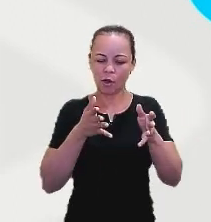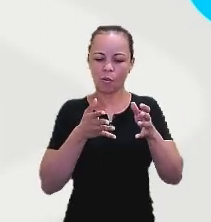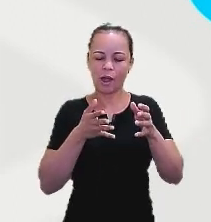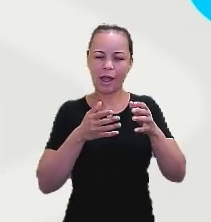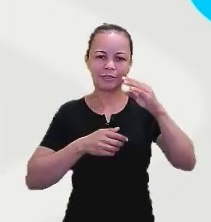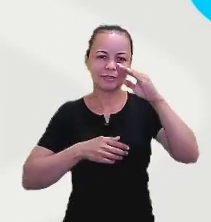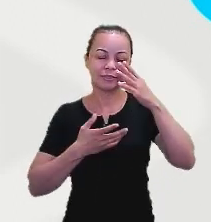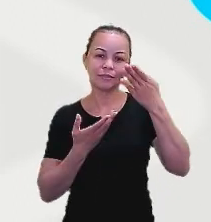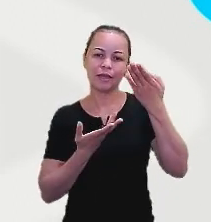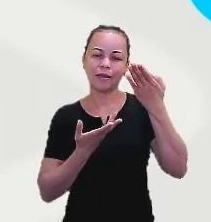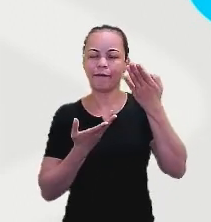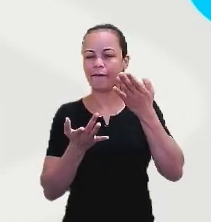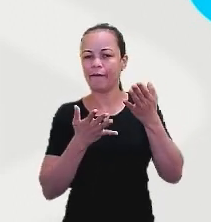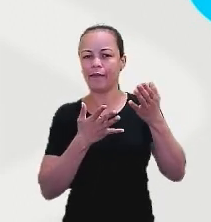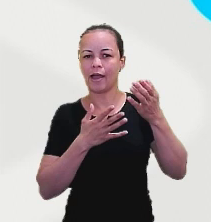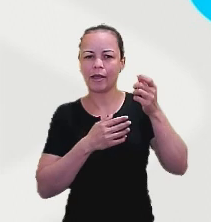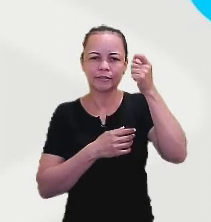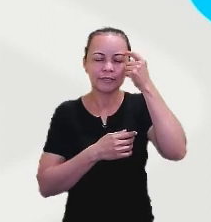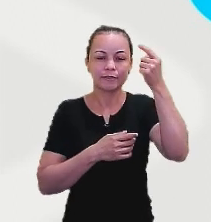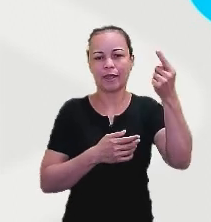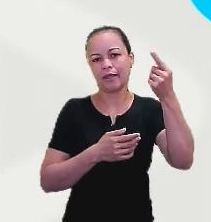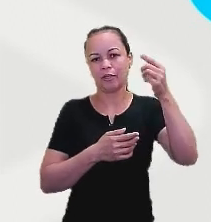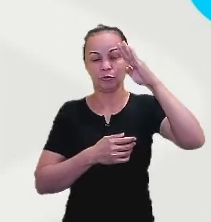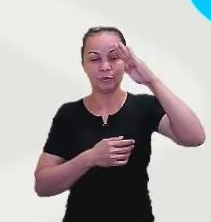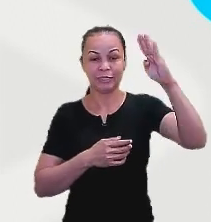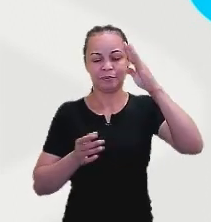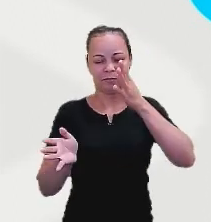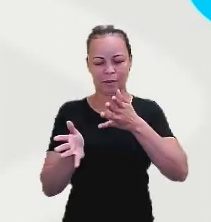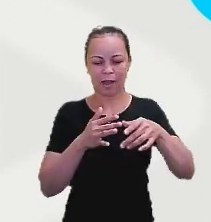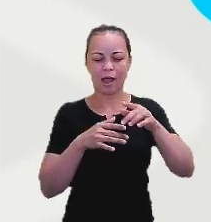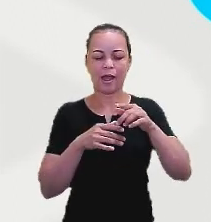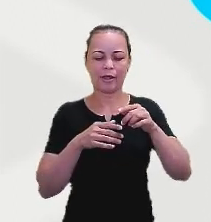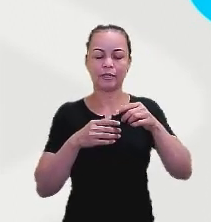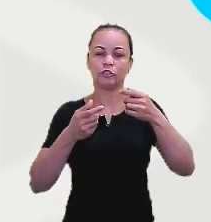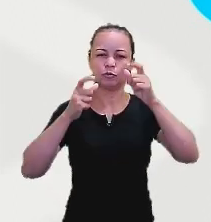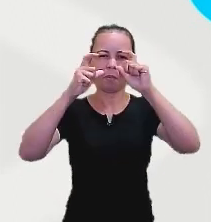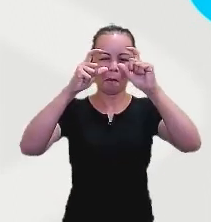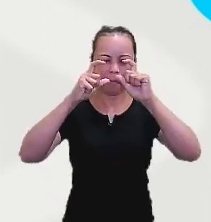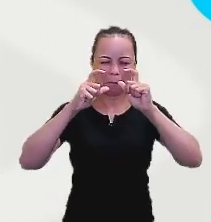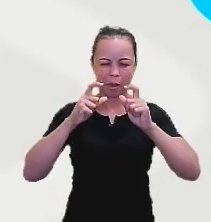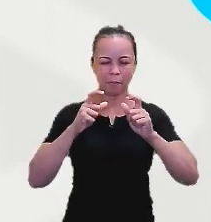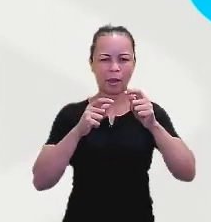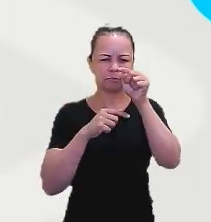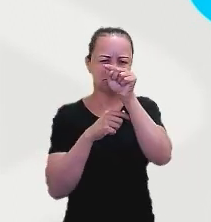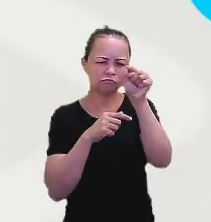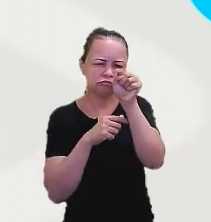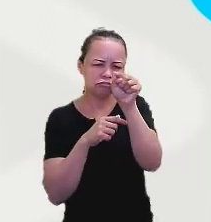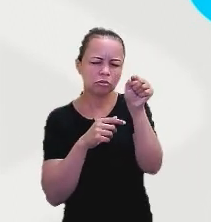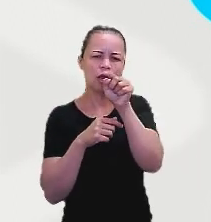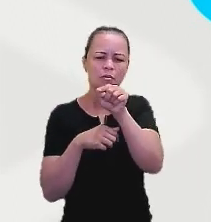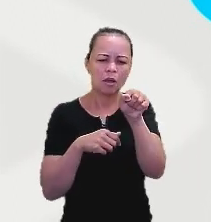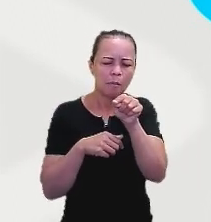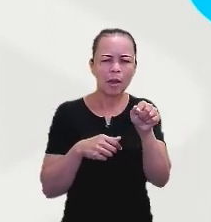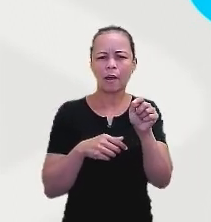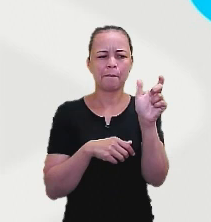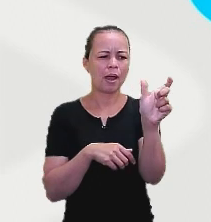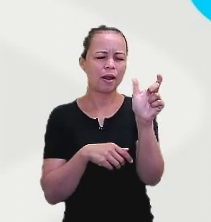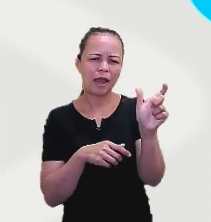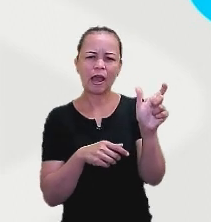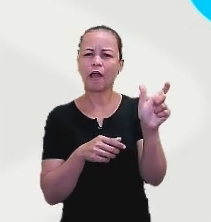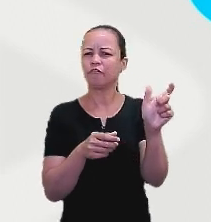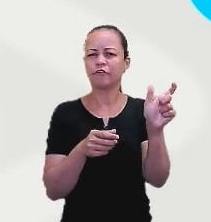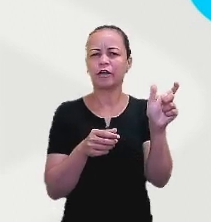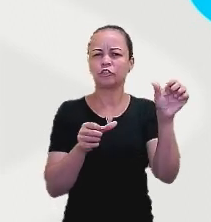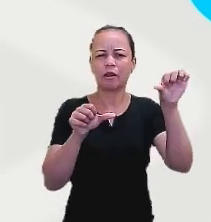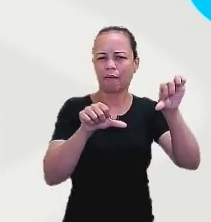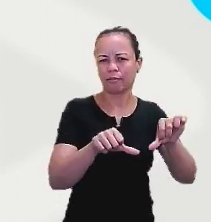cada parágrafo. Você já pode começar a sublinhar as ideias principais, marcar palavras